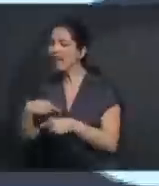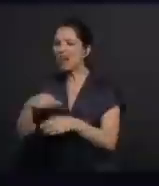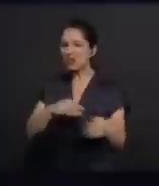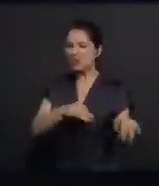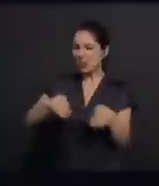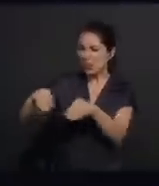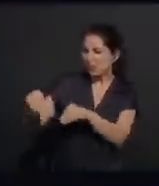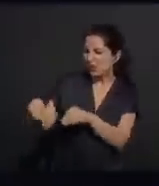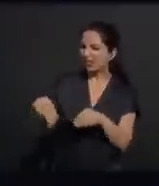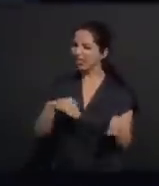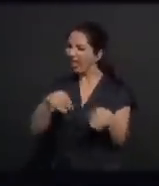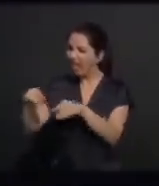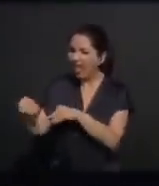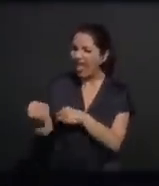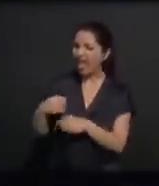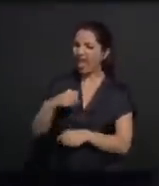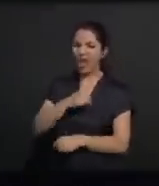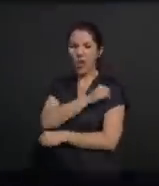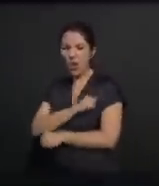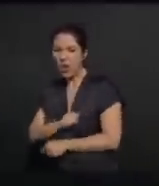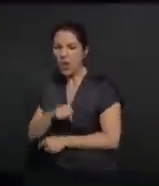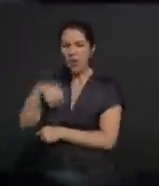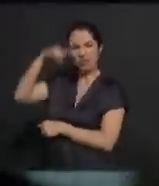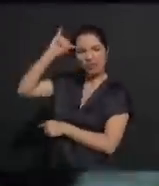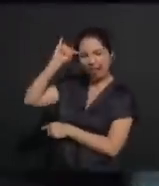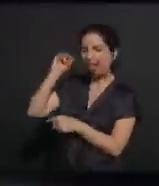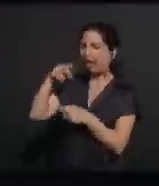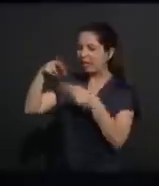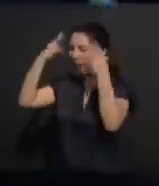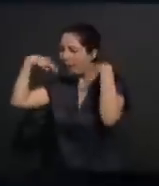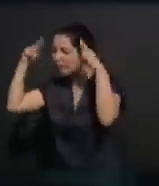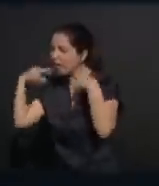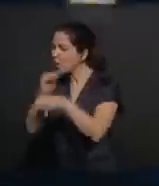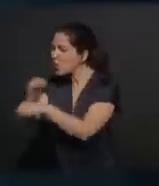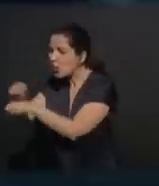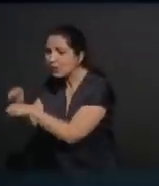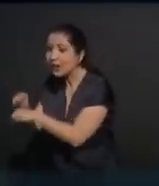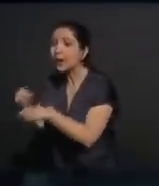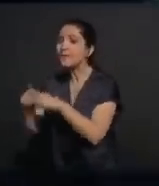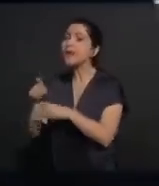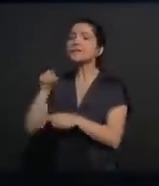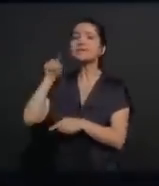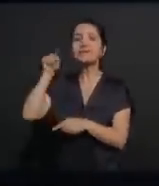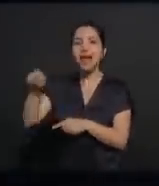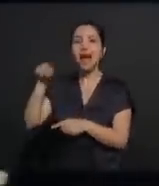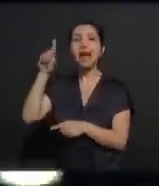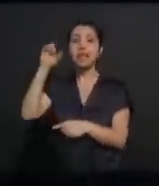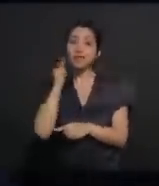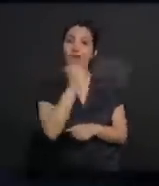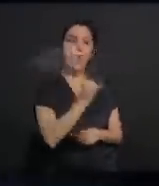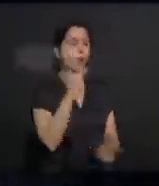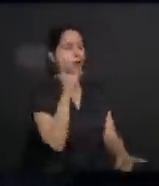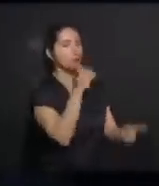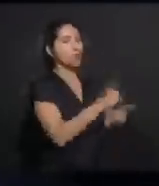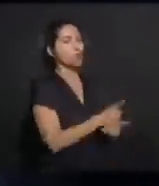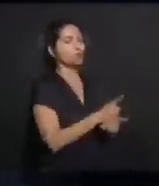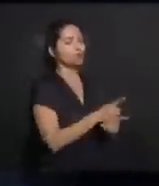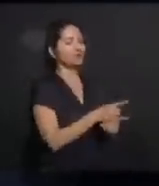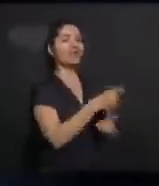cocô lá, cuidando das ovelhas que não era dele. E foi lá que Deus falou assim: achei